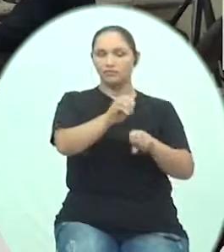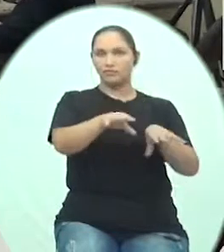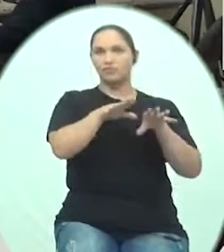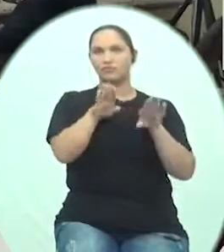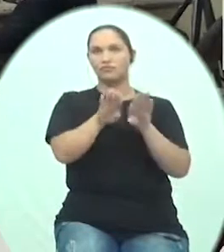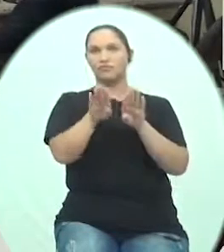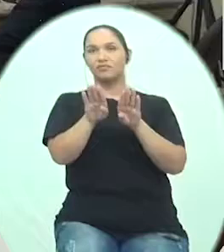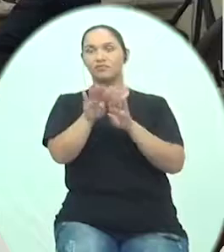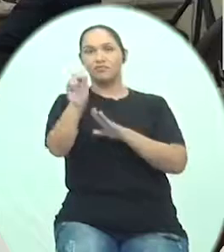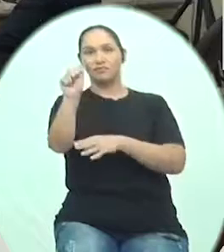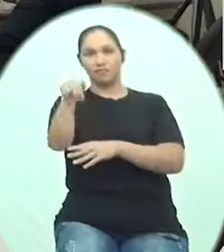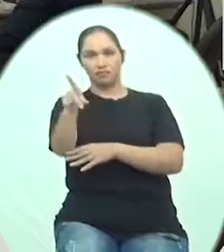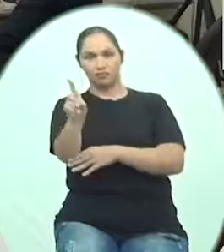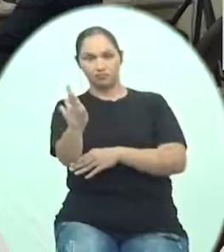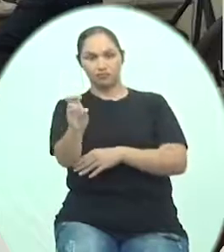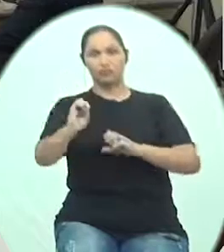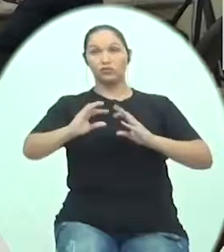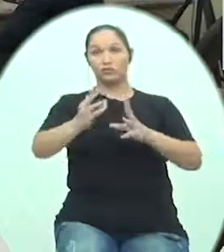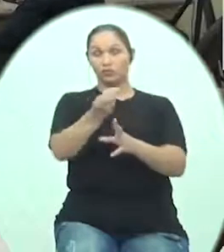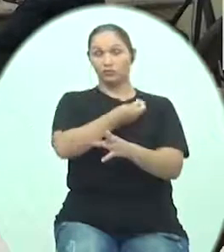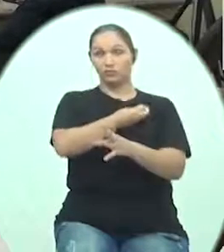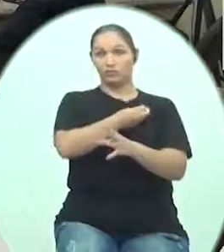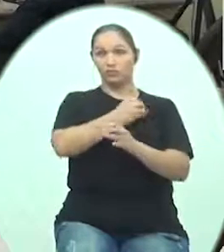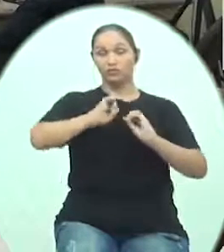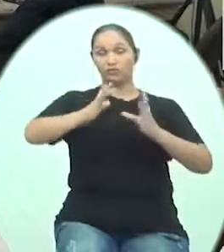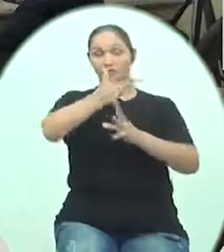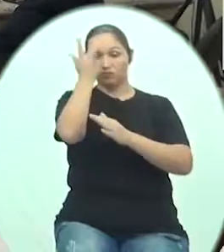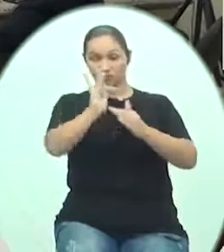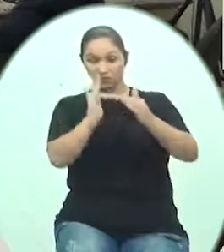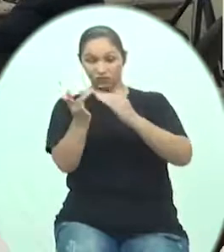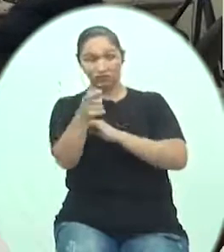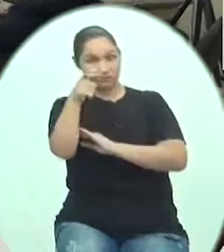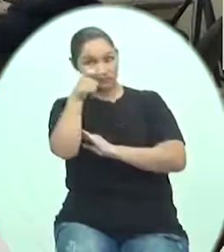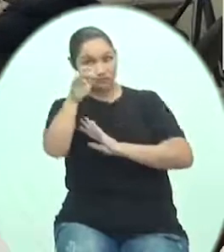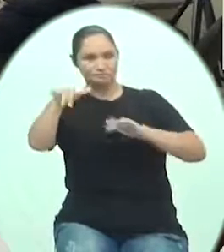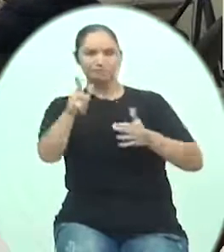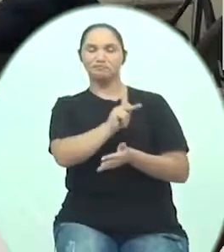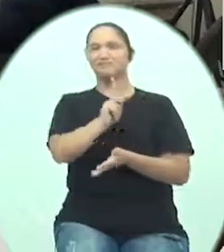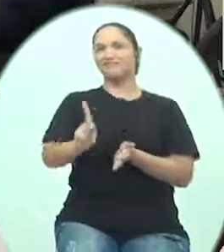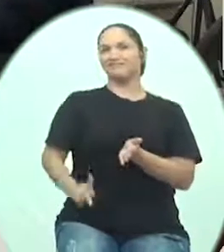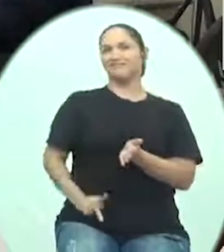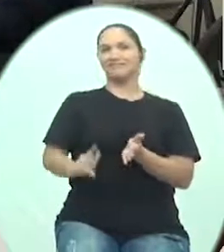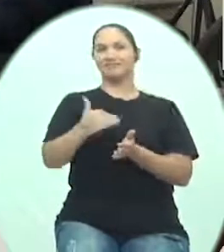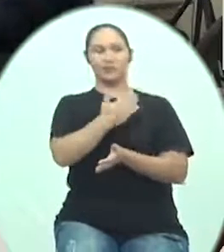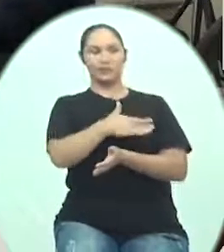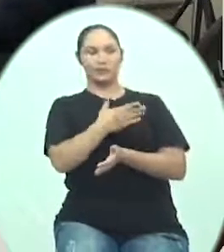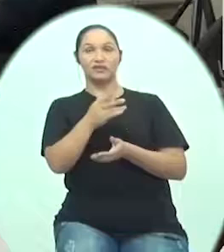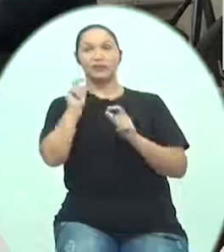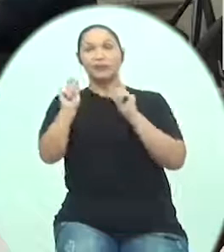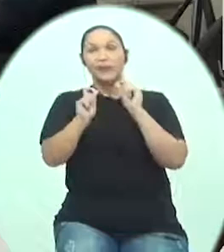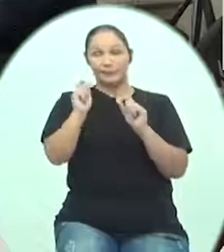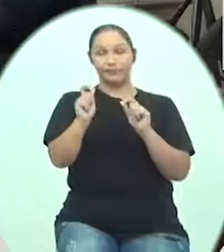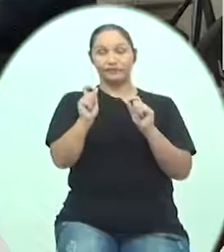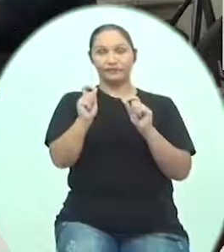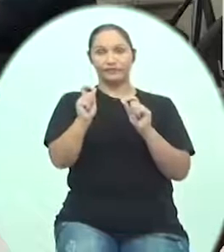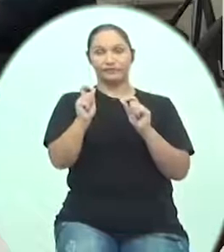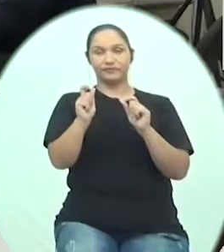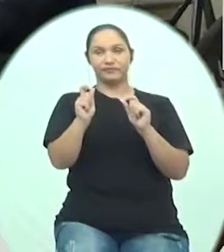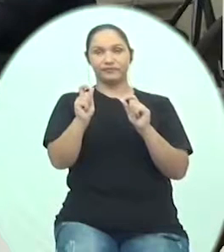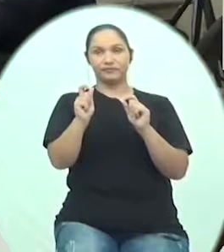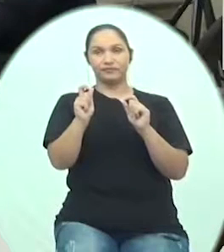trabalhos dessa sessão e todos que nos acompanham pelas redes sociais senhor presidente só gostaria de de